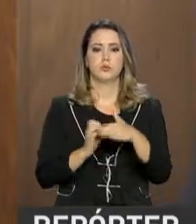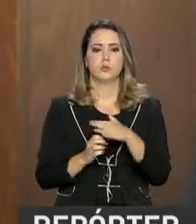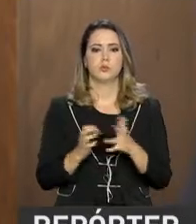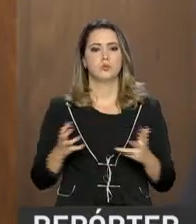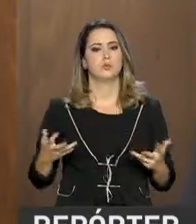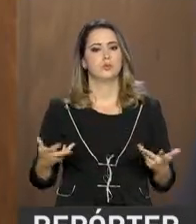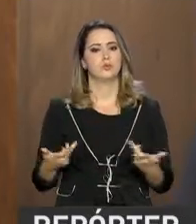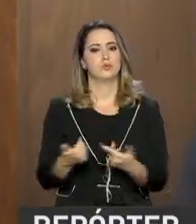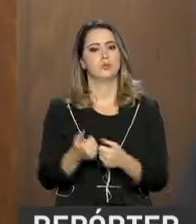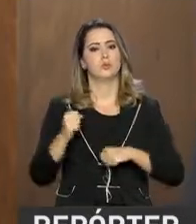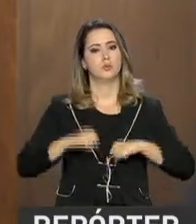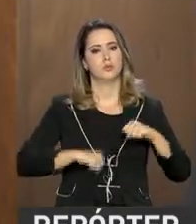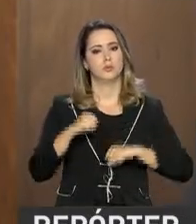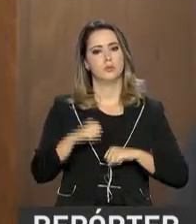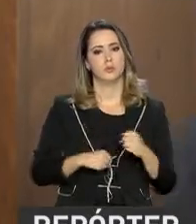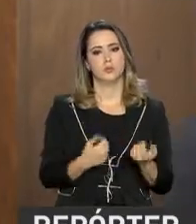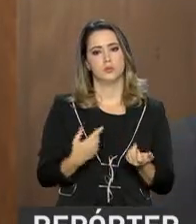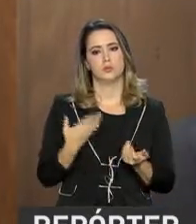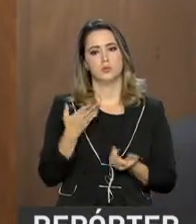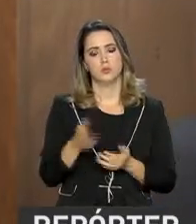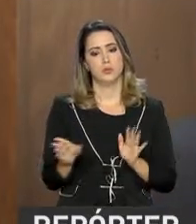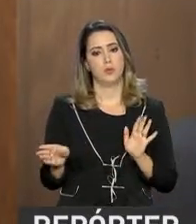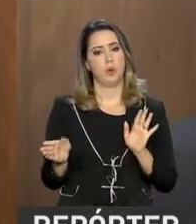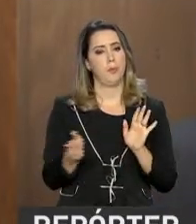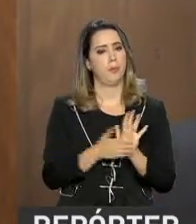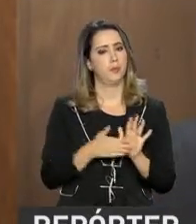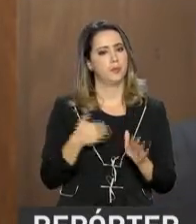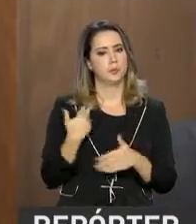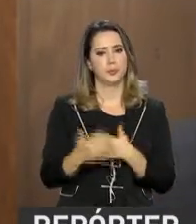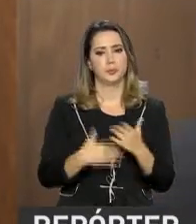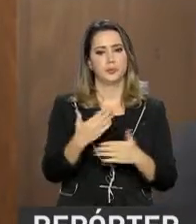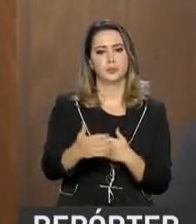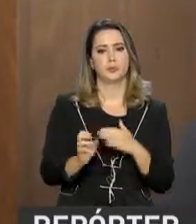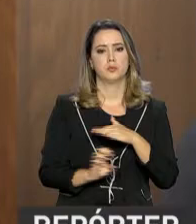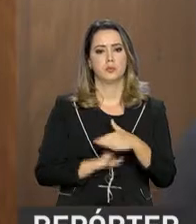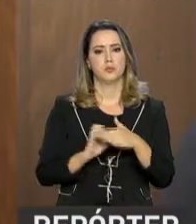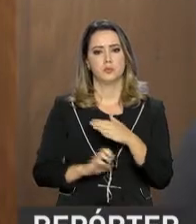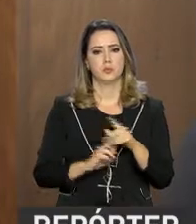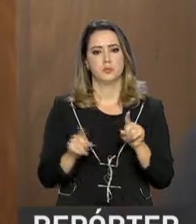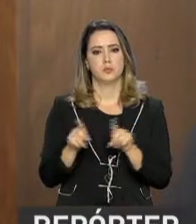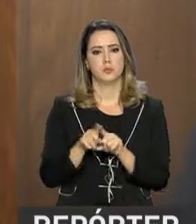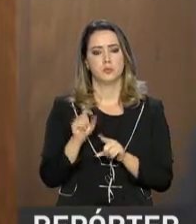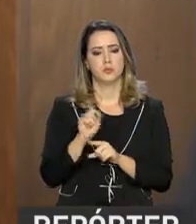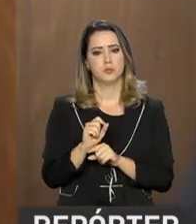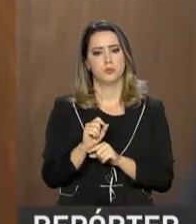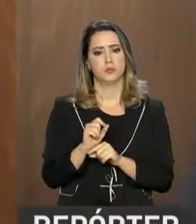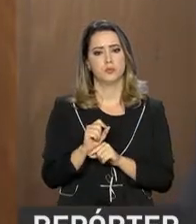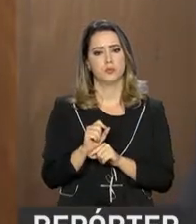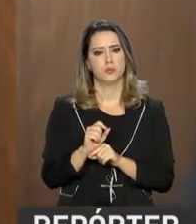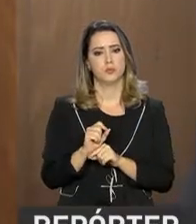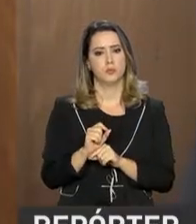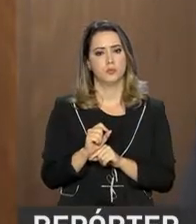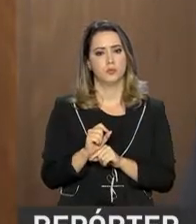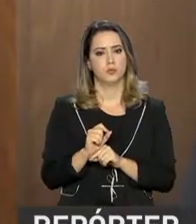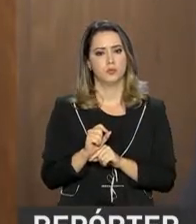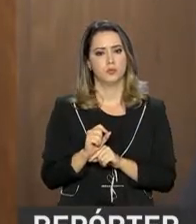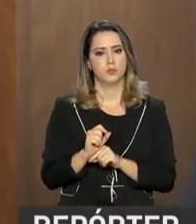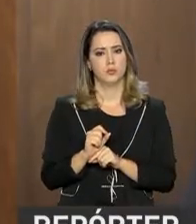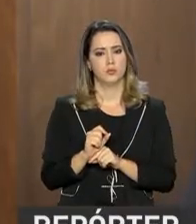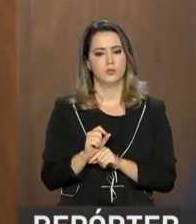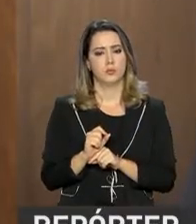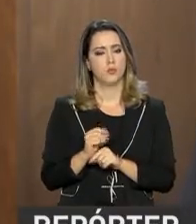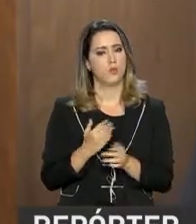eficiência produtividade ou seja a própria continuidade das empresas estatais ou seja elas